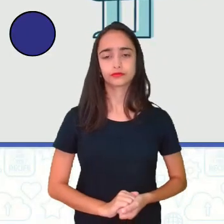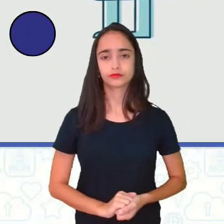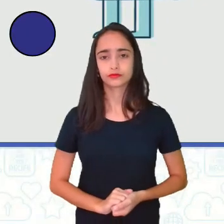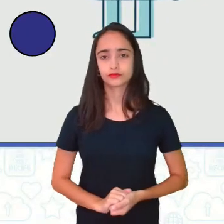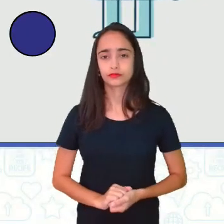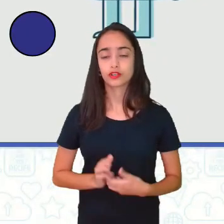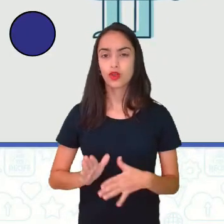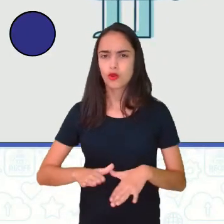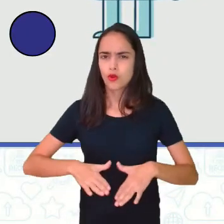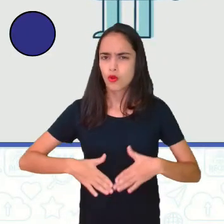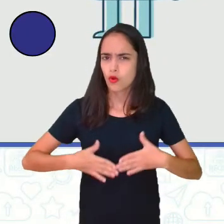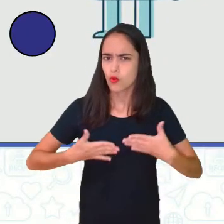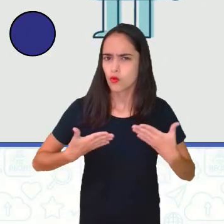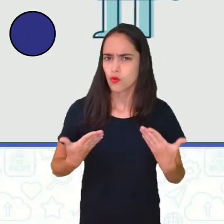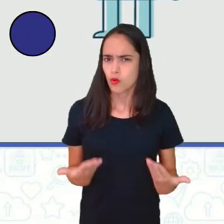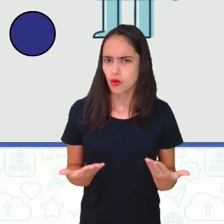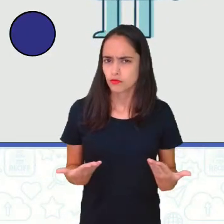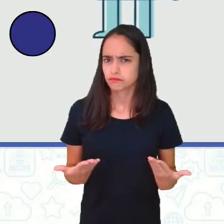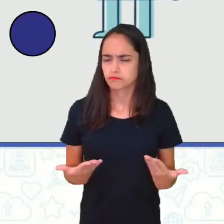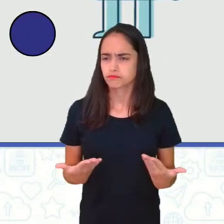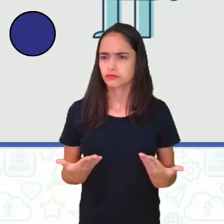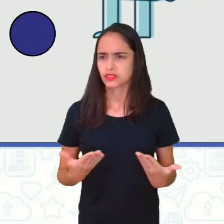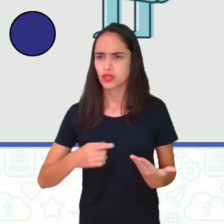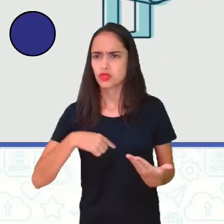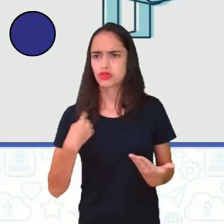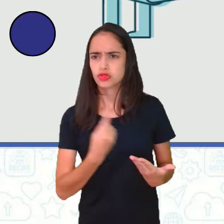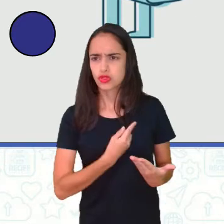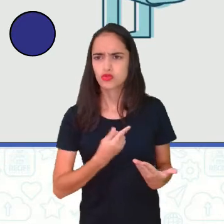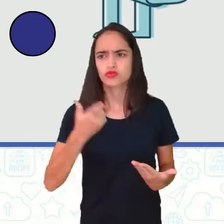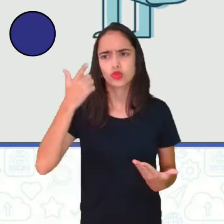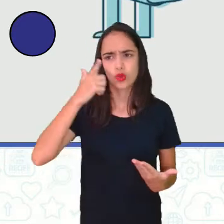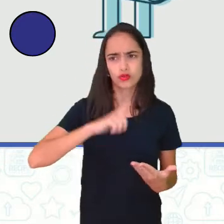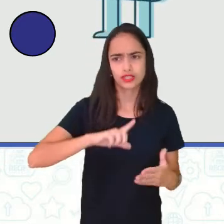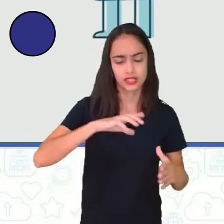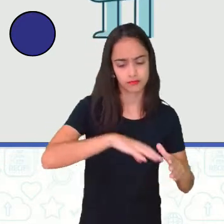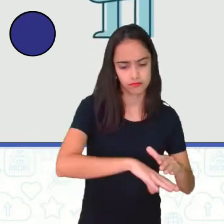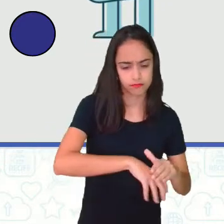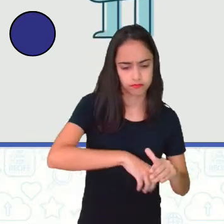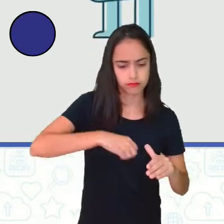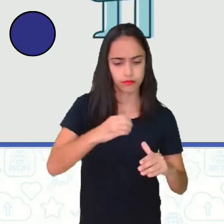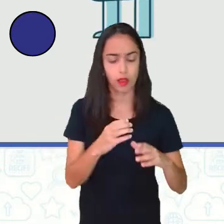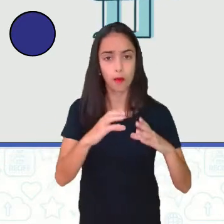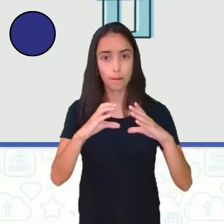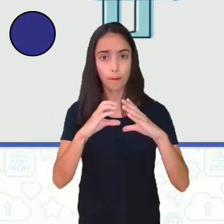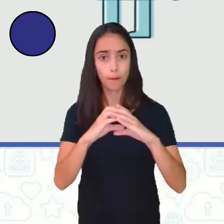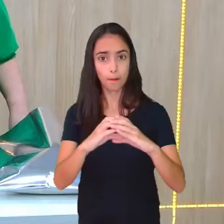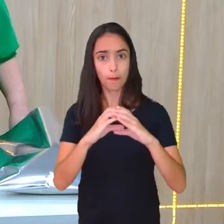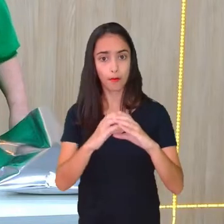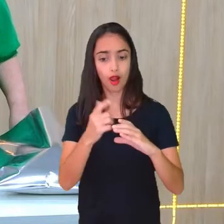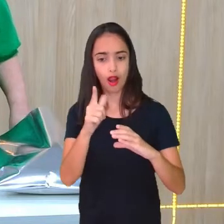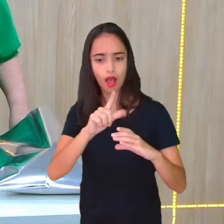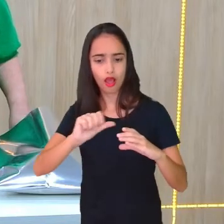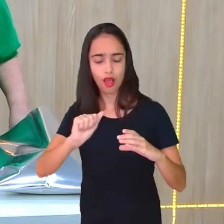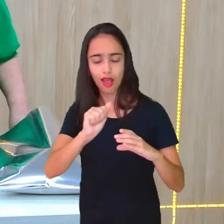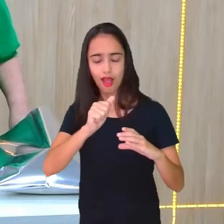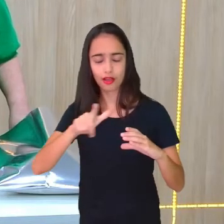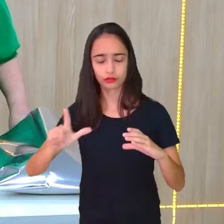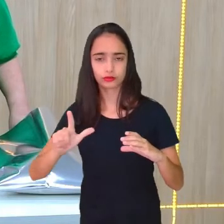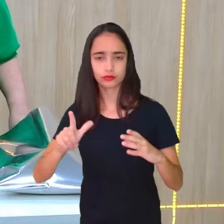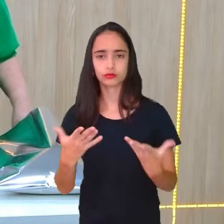e qual a chance de tirarmos de dentro do saco uma bola azul? E